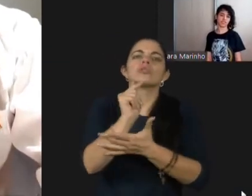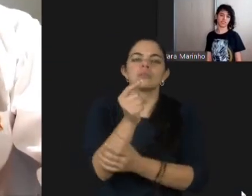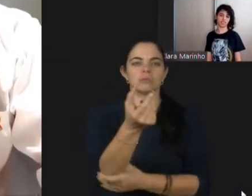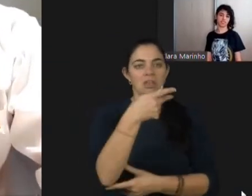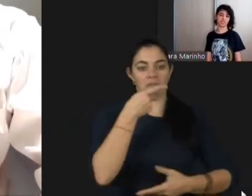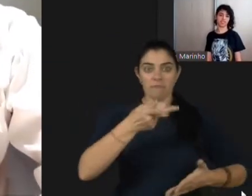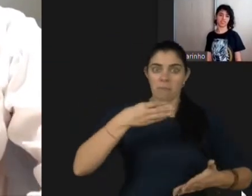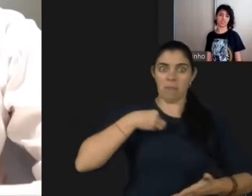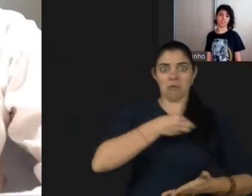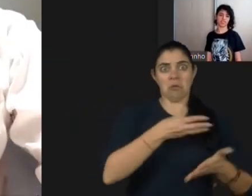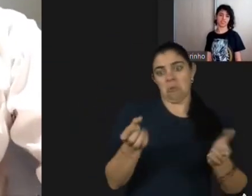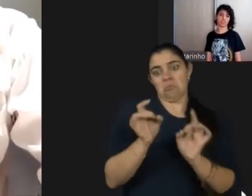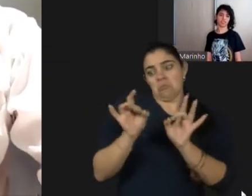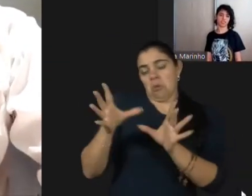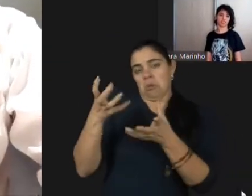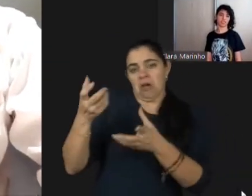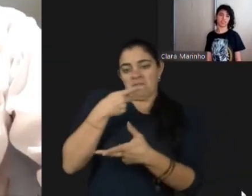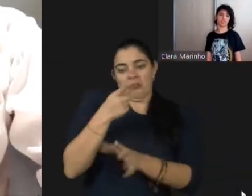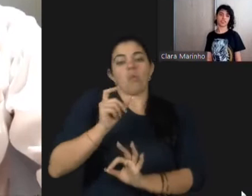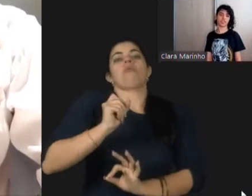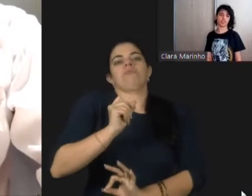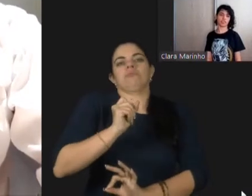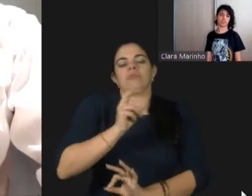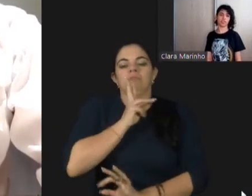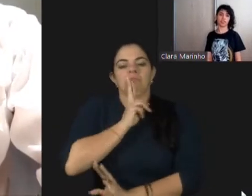Gente, eu só quero dizer que se